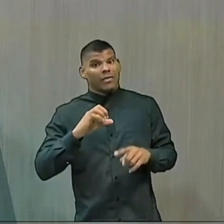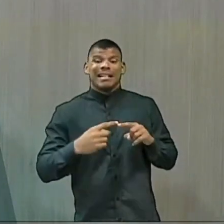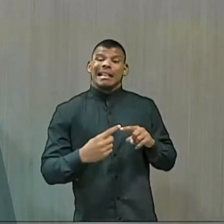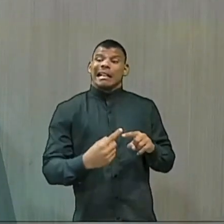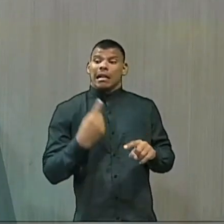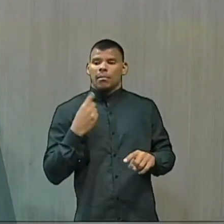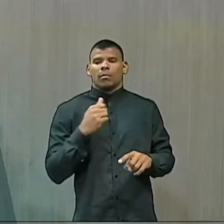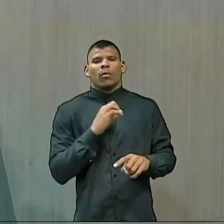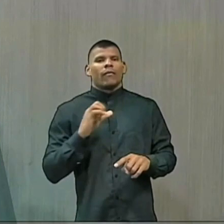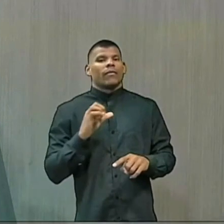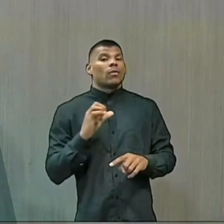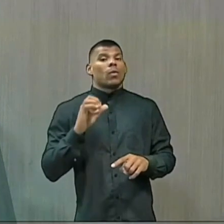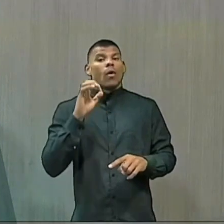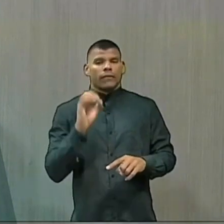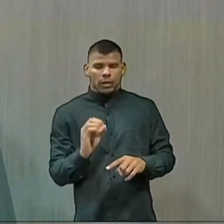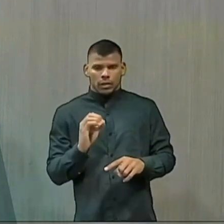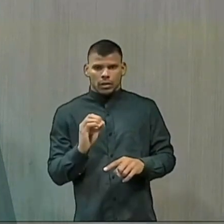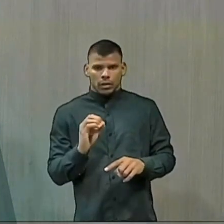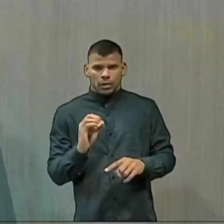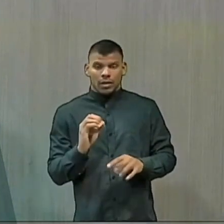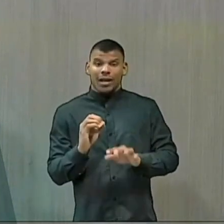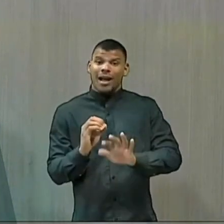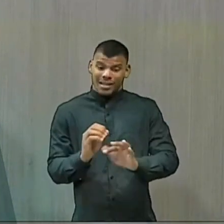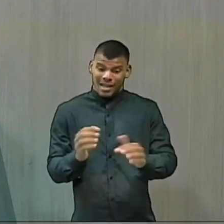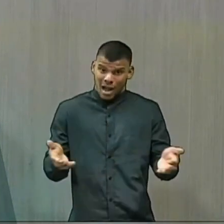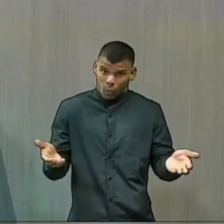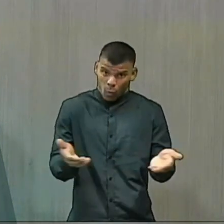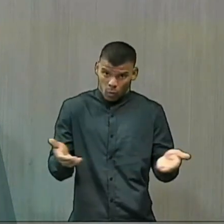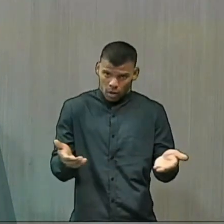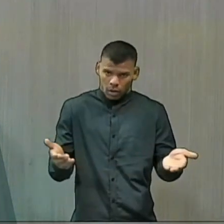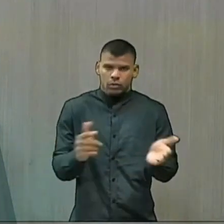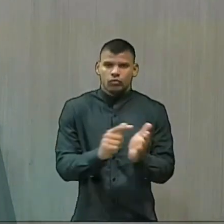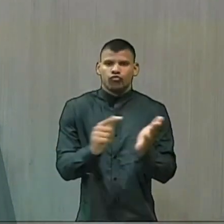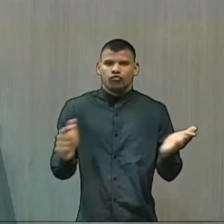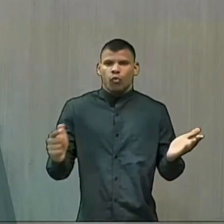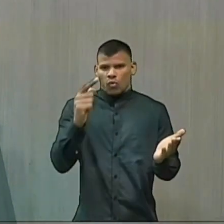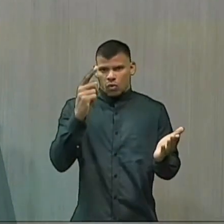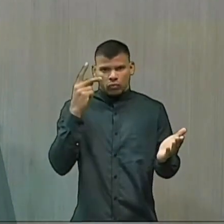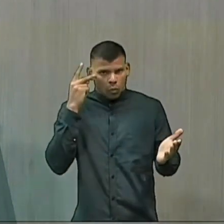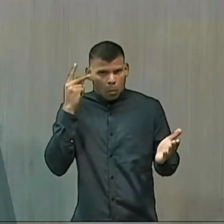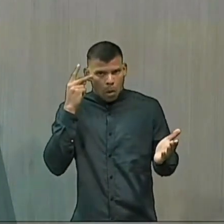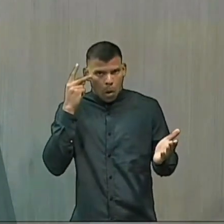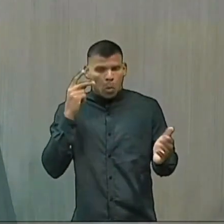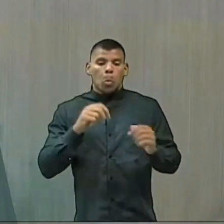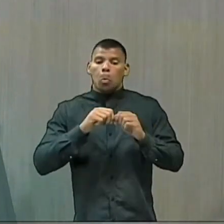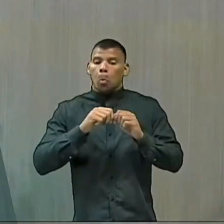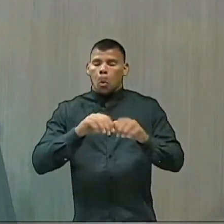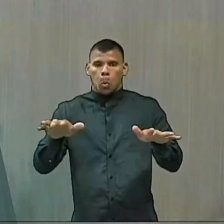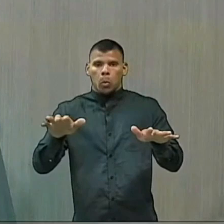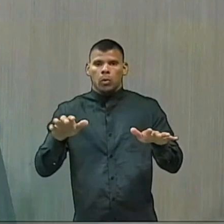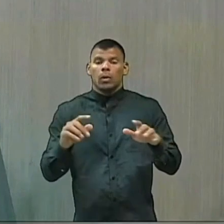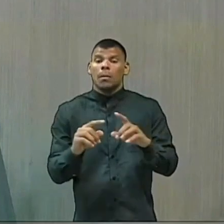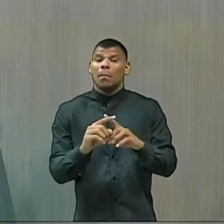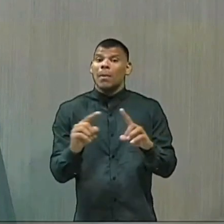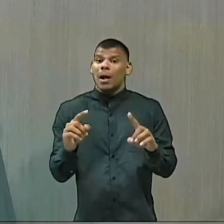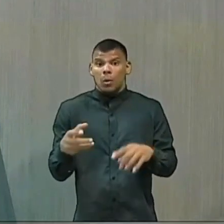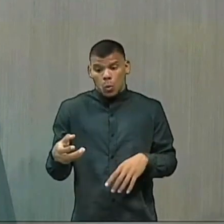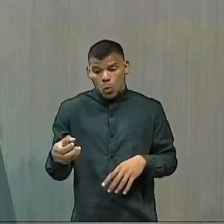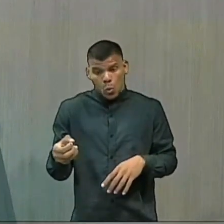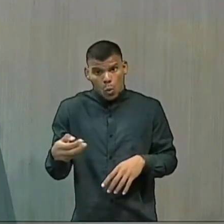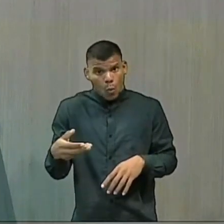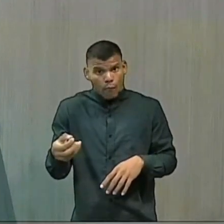inclusive, fazendo este balanço de toda essa trajetória, algo que já era de